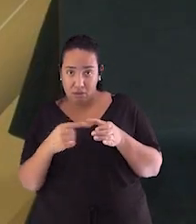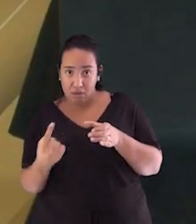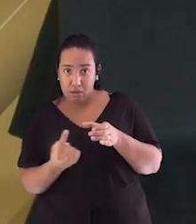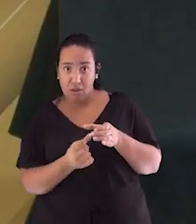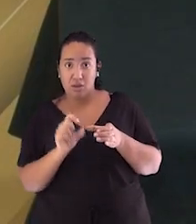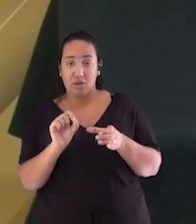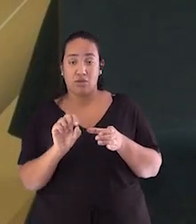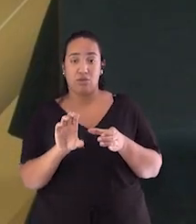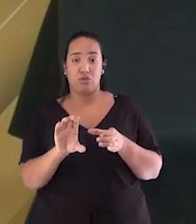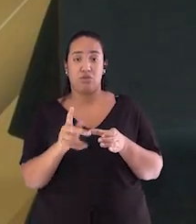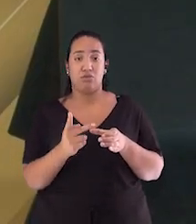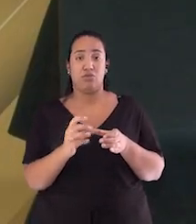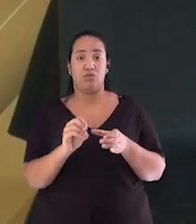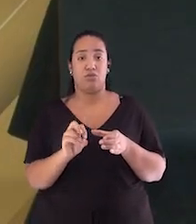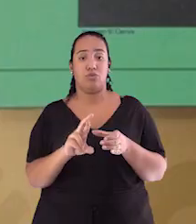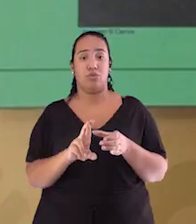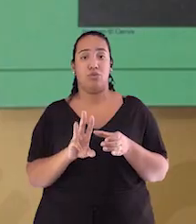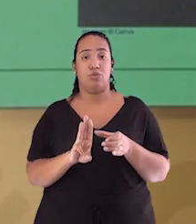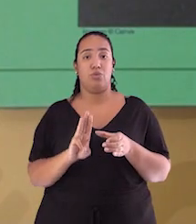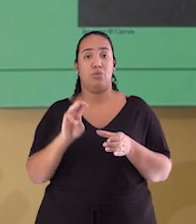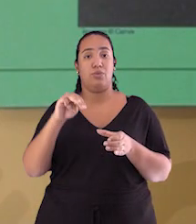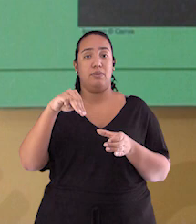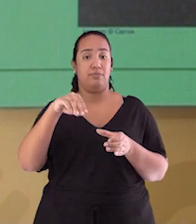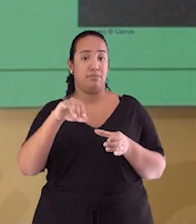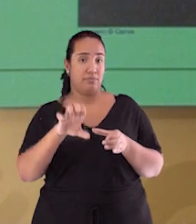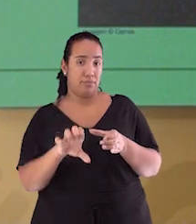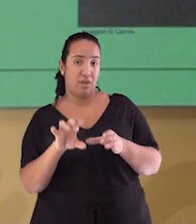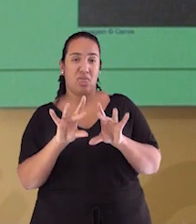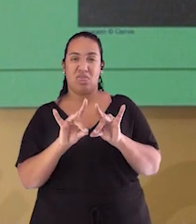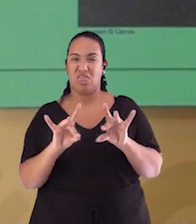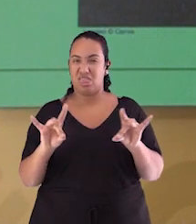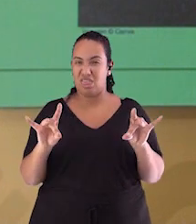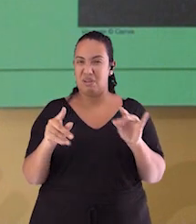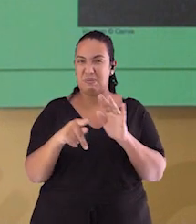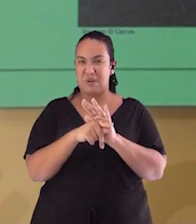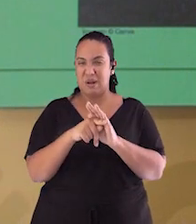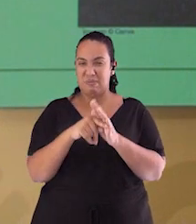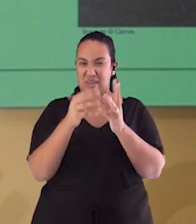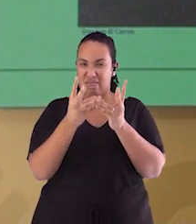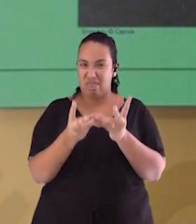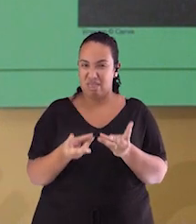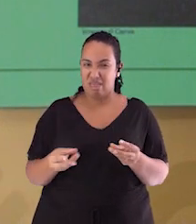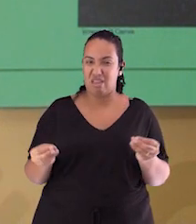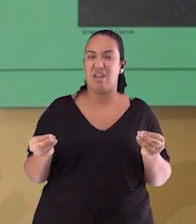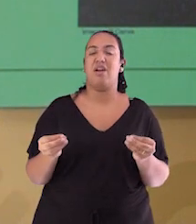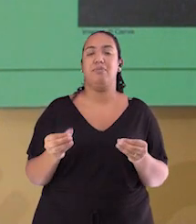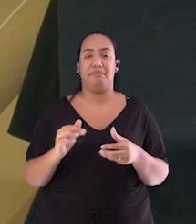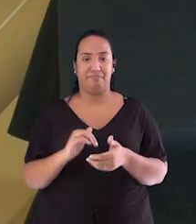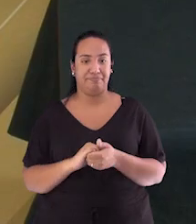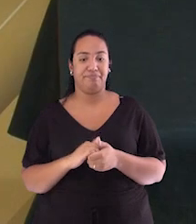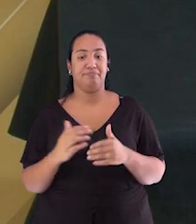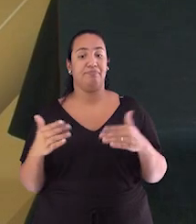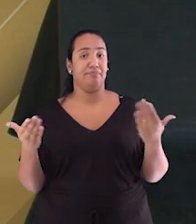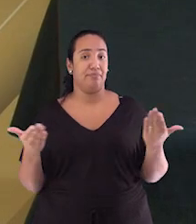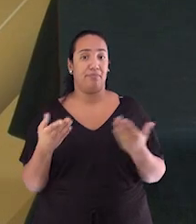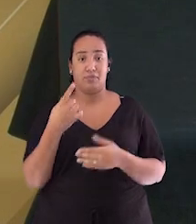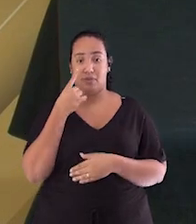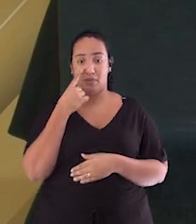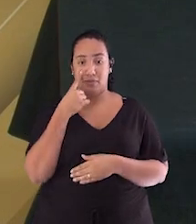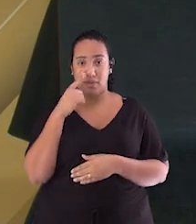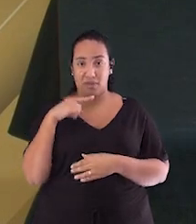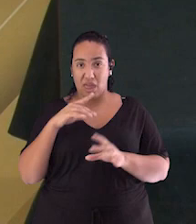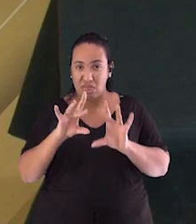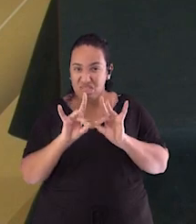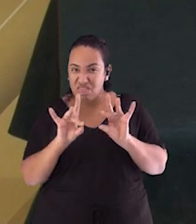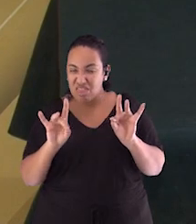para armazenar o chorume, que será o líquido transformado pela decomposição da matéria orgânica. Podemos observar que já